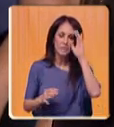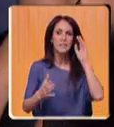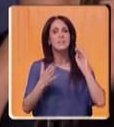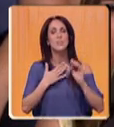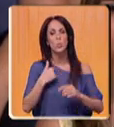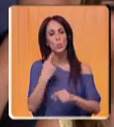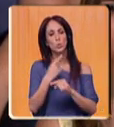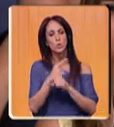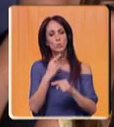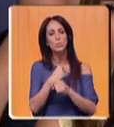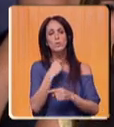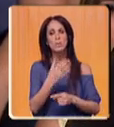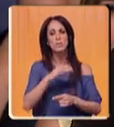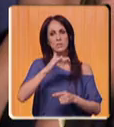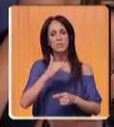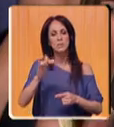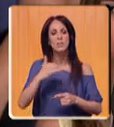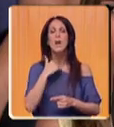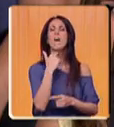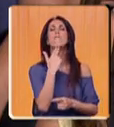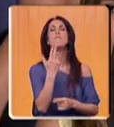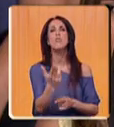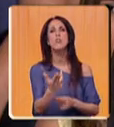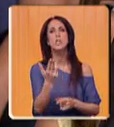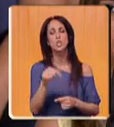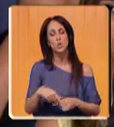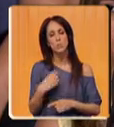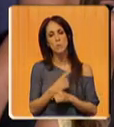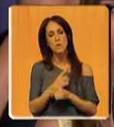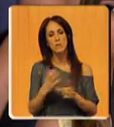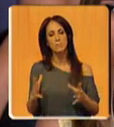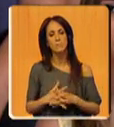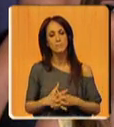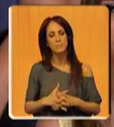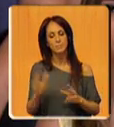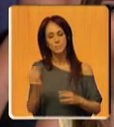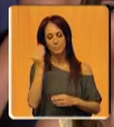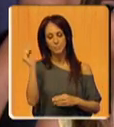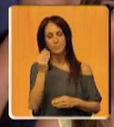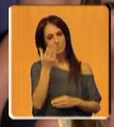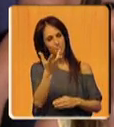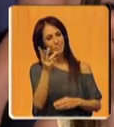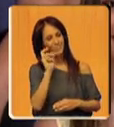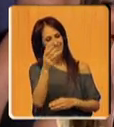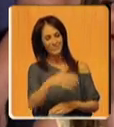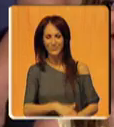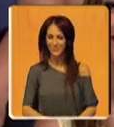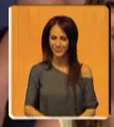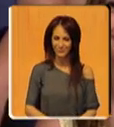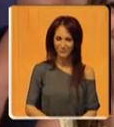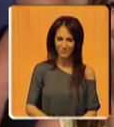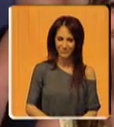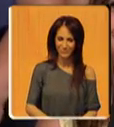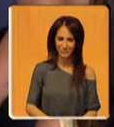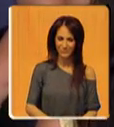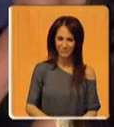com que eu mantenha a voz vocal que ainda tenho. Mocidade, querem ouvir?